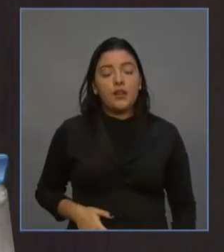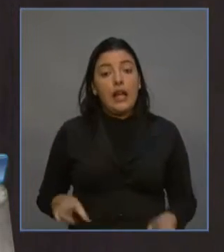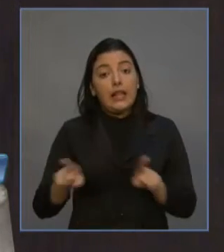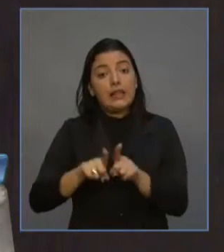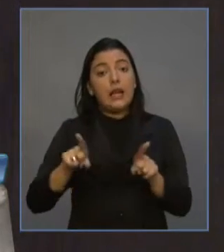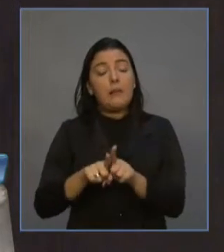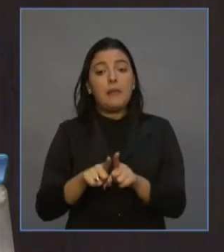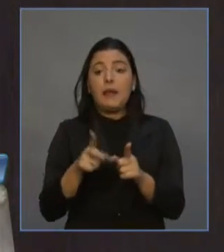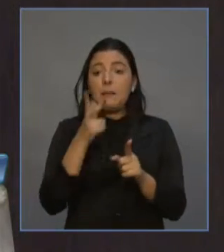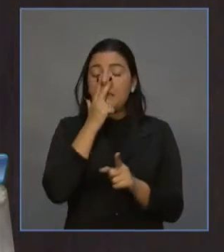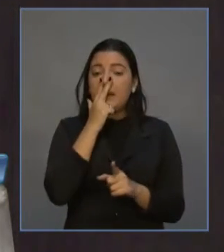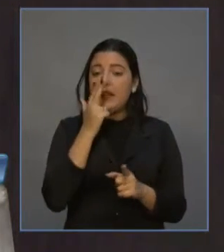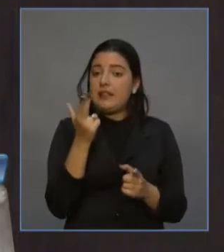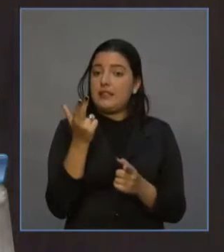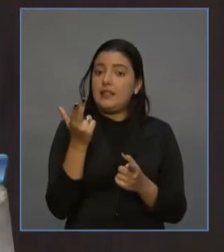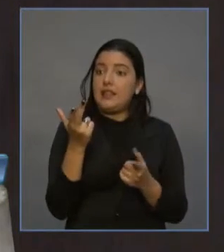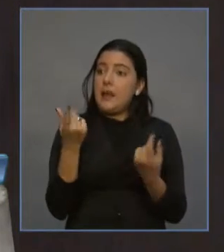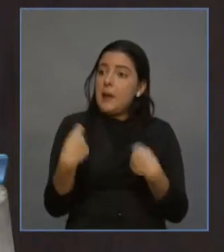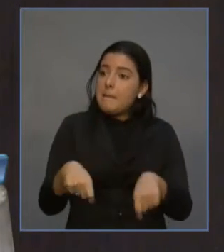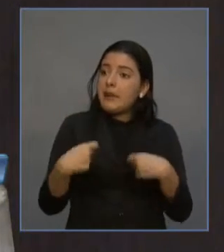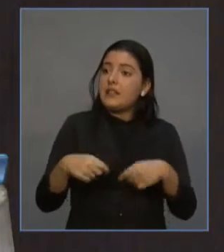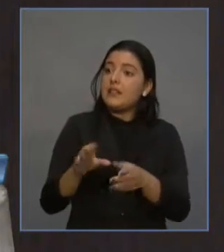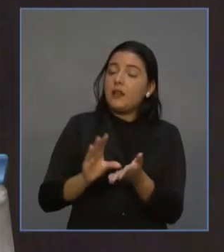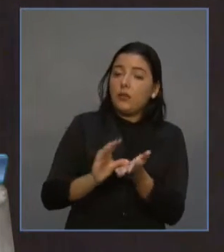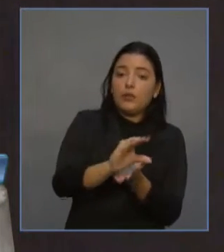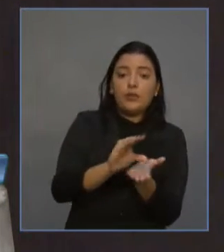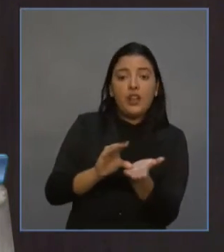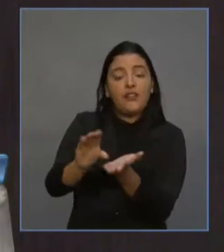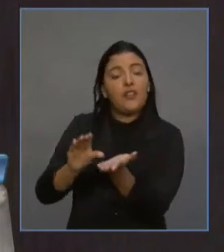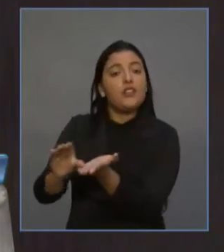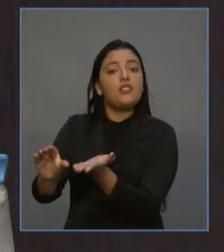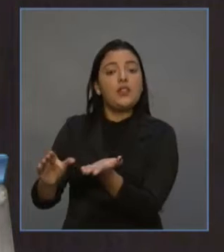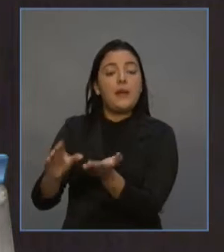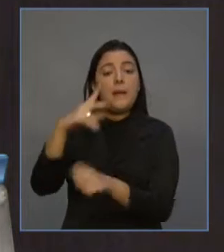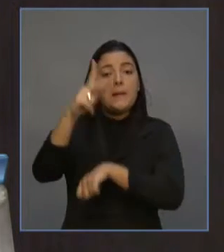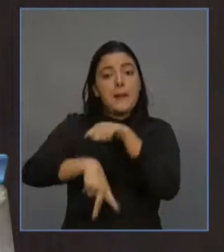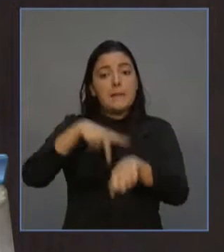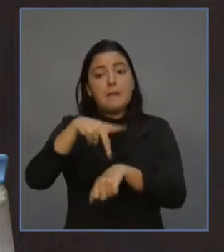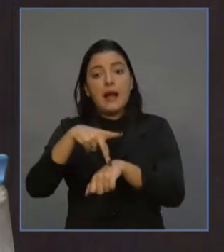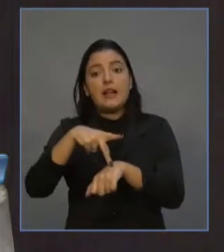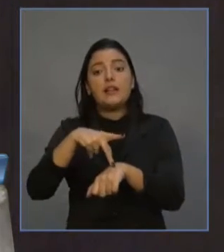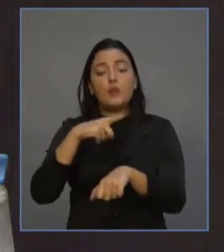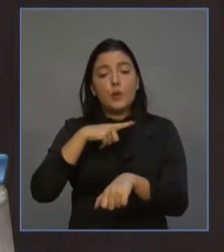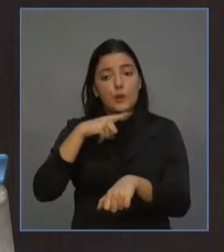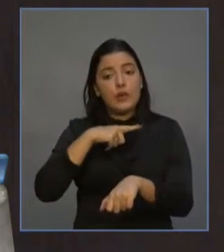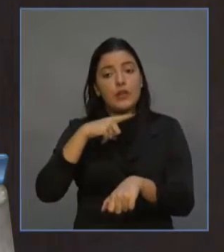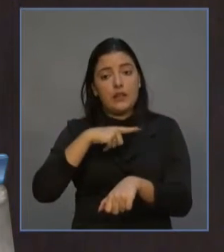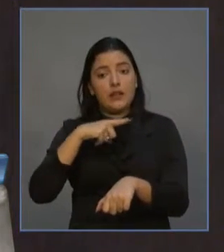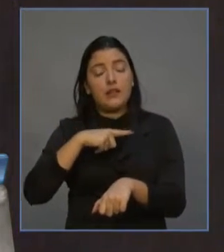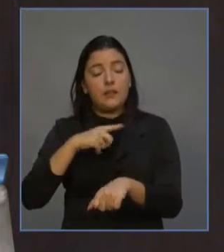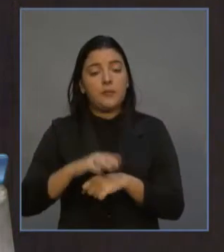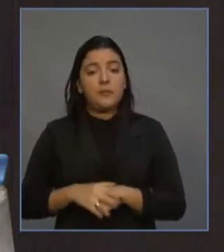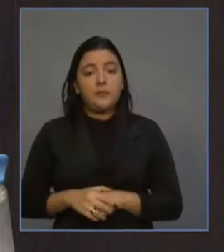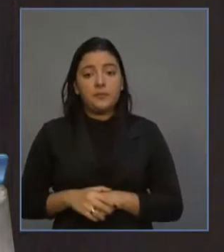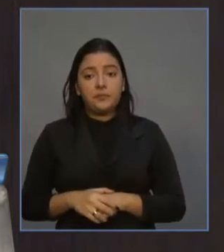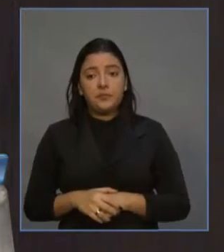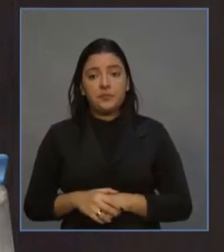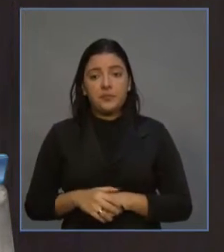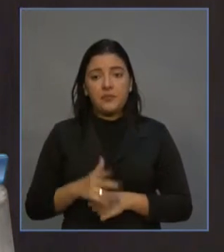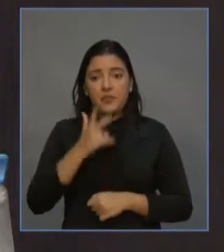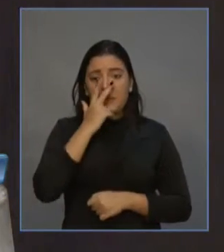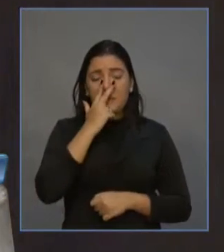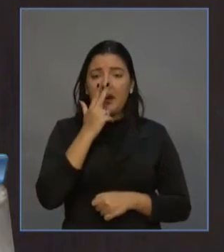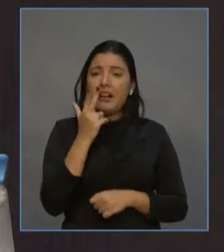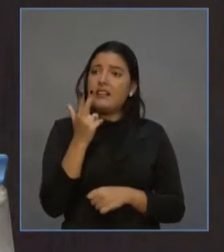capitais financeiros. Render, colocar o país na condição de rendição frente a esses